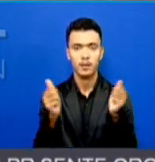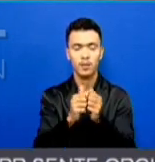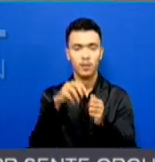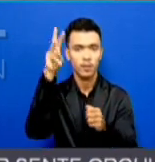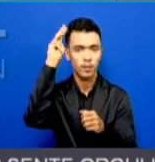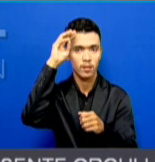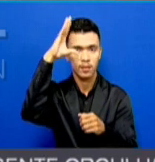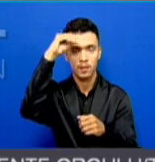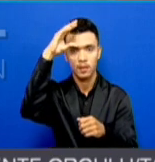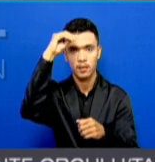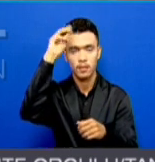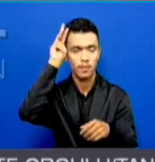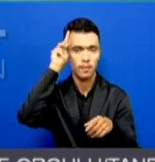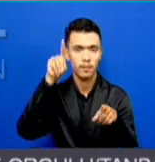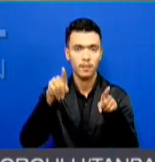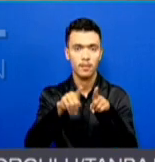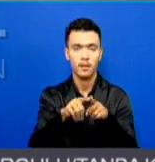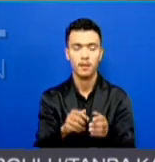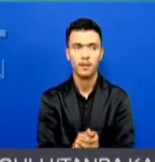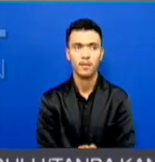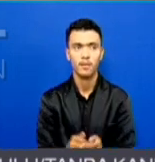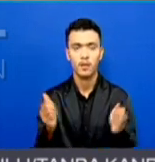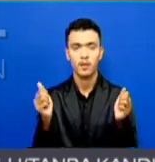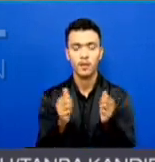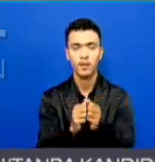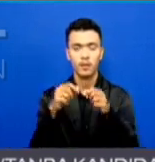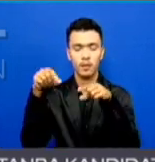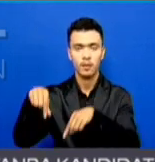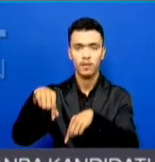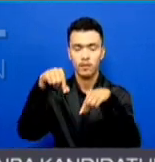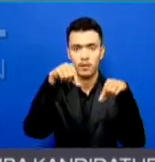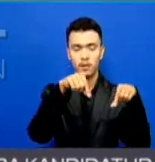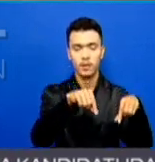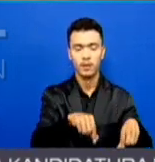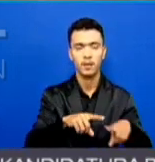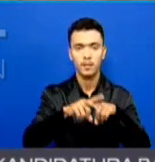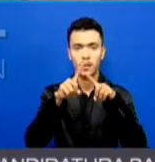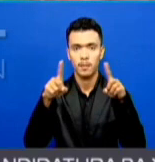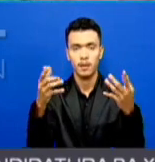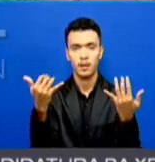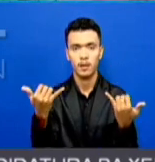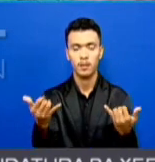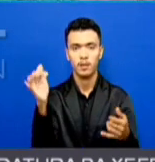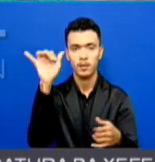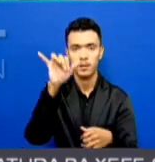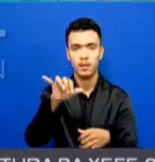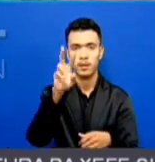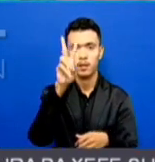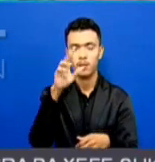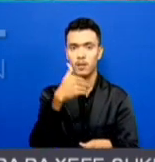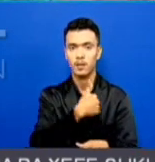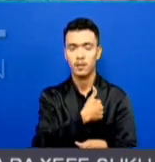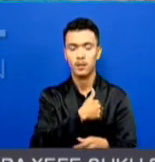mau. Mas que Vegas so Dionisio condição deficiência, mas beto agora sirena indrua, se deu